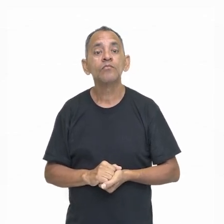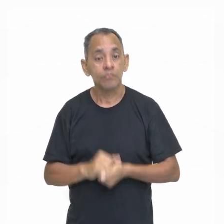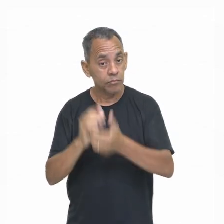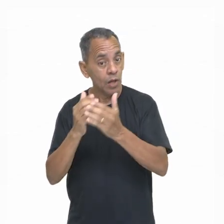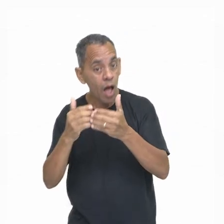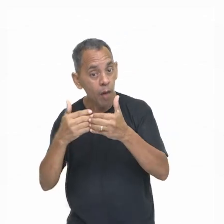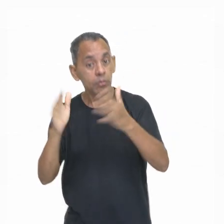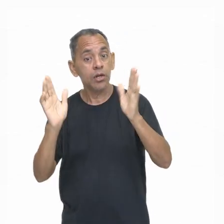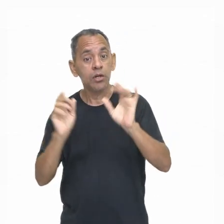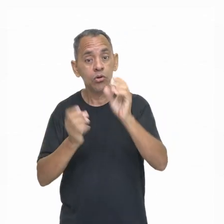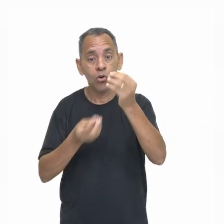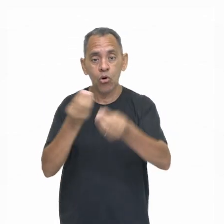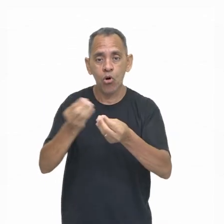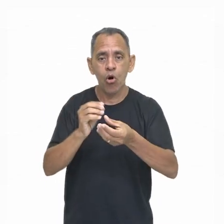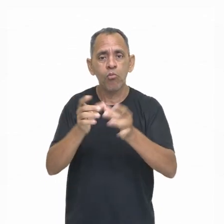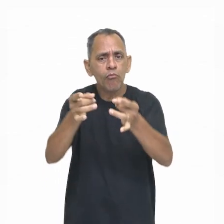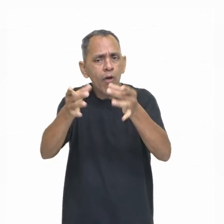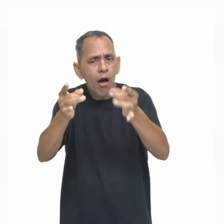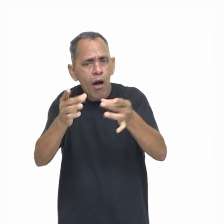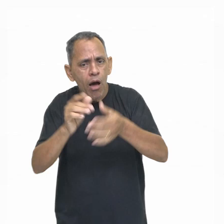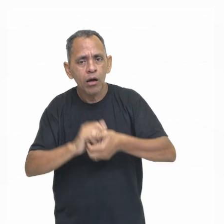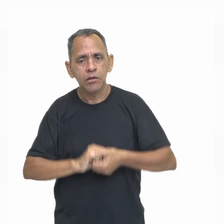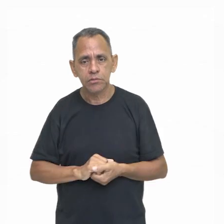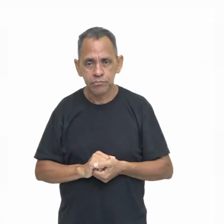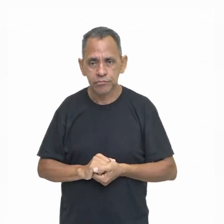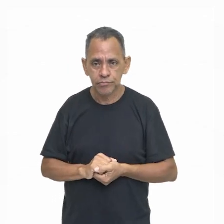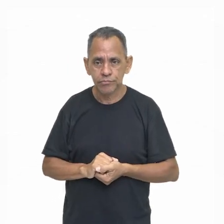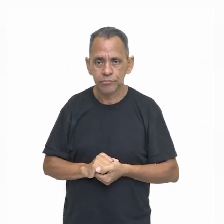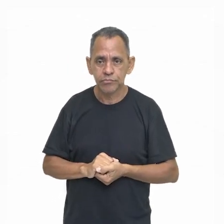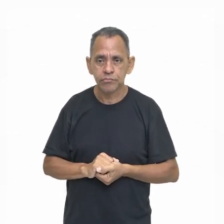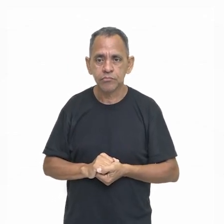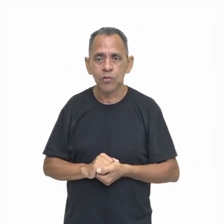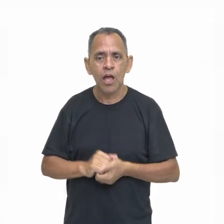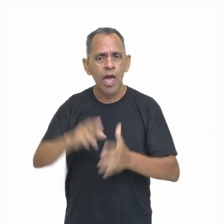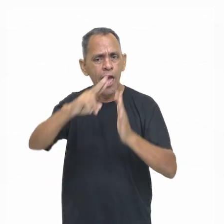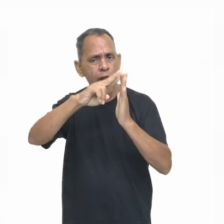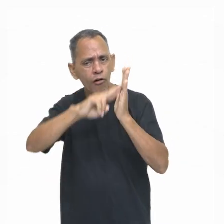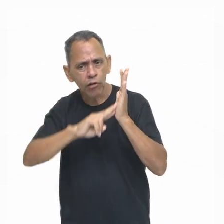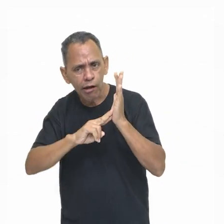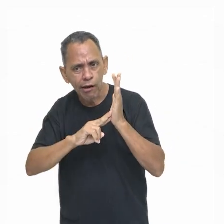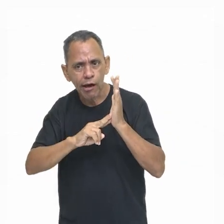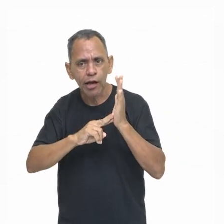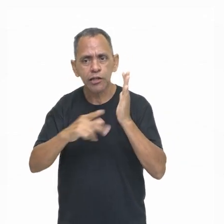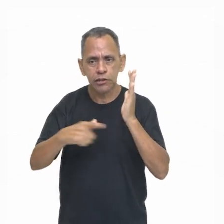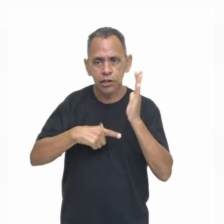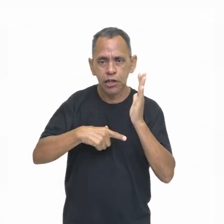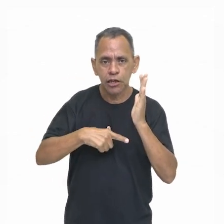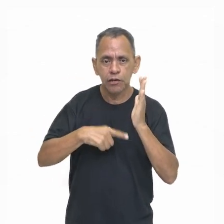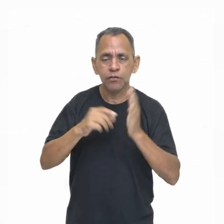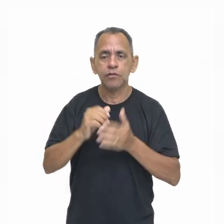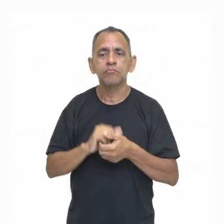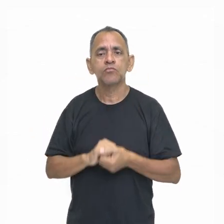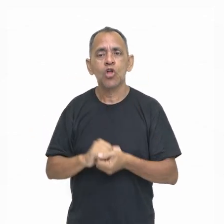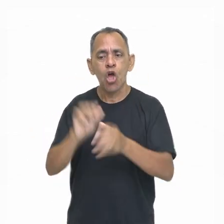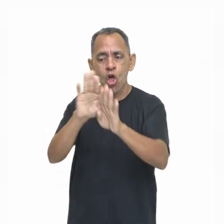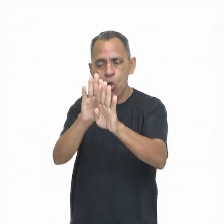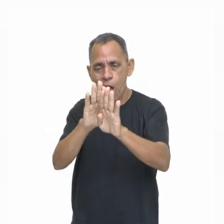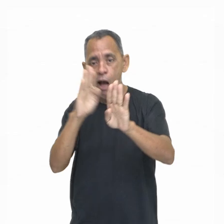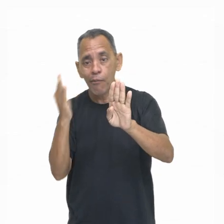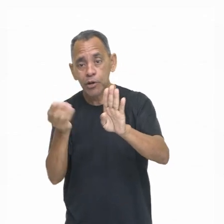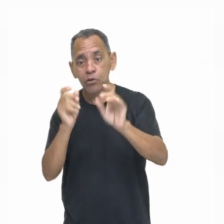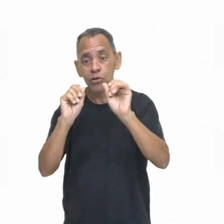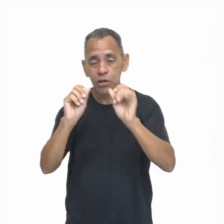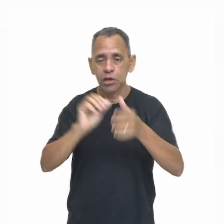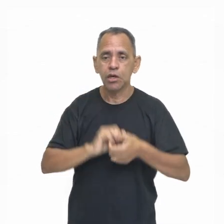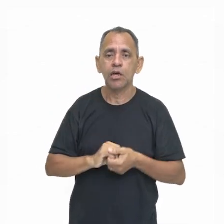das características desse plano do Collor, ou seja, ele abriu o comércio, abriu a